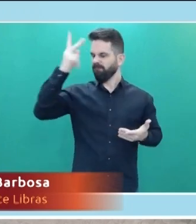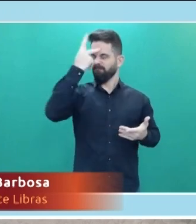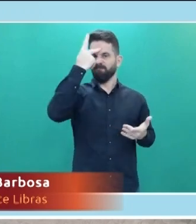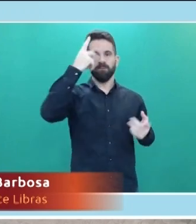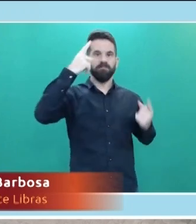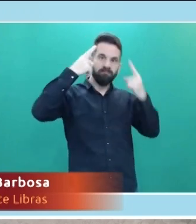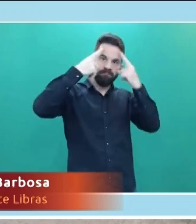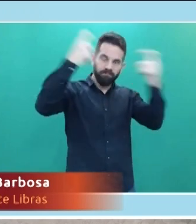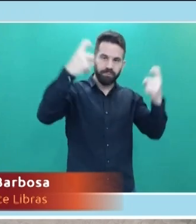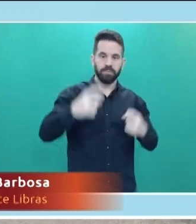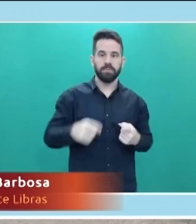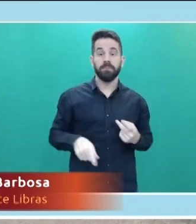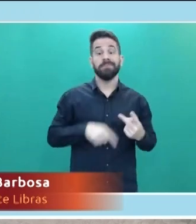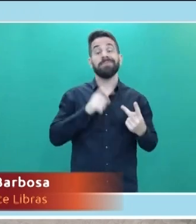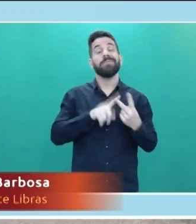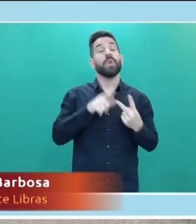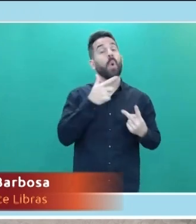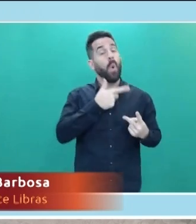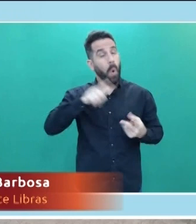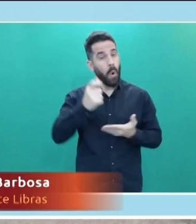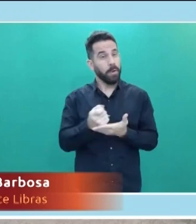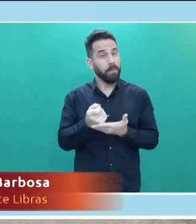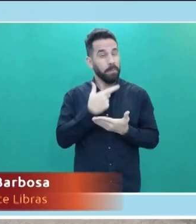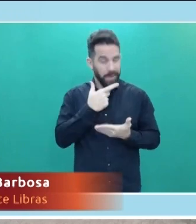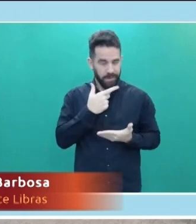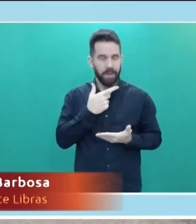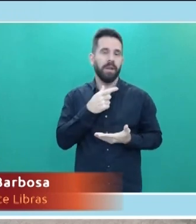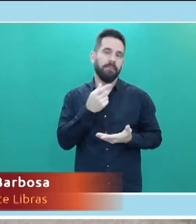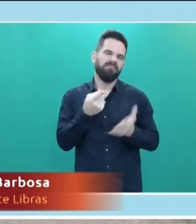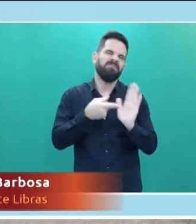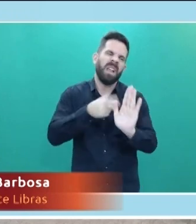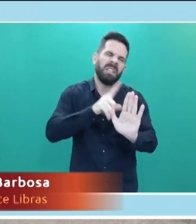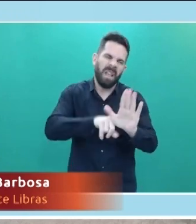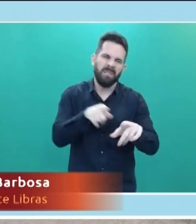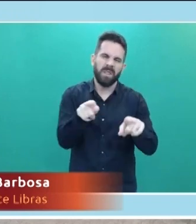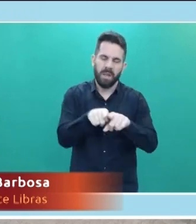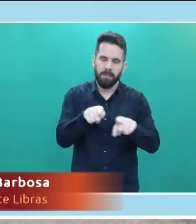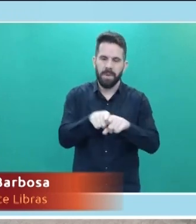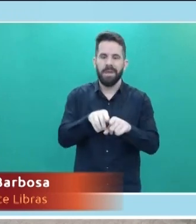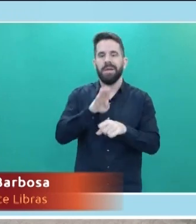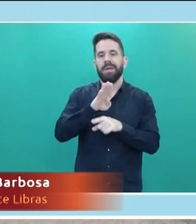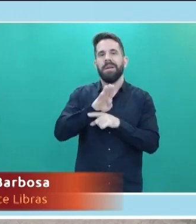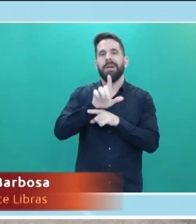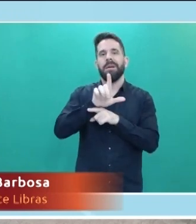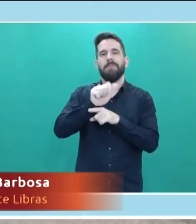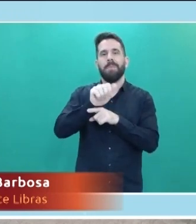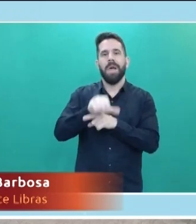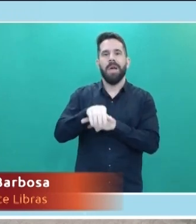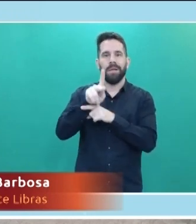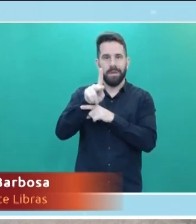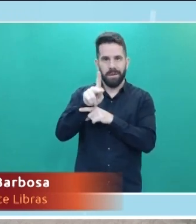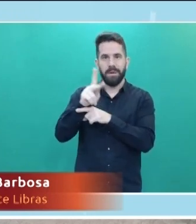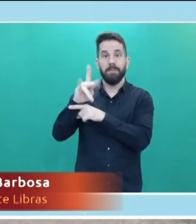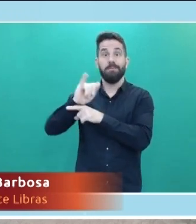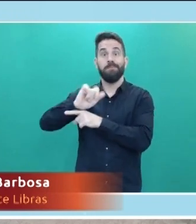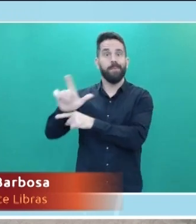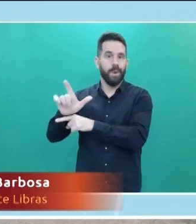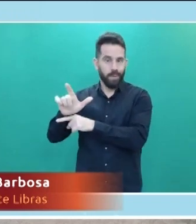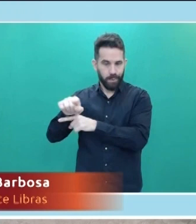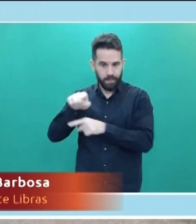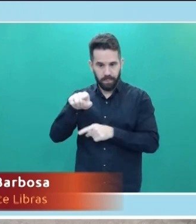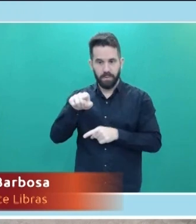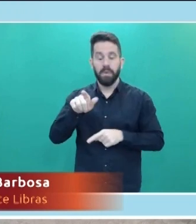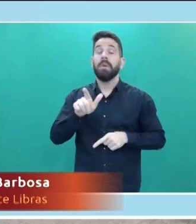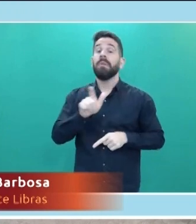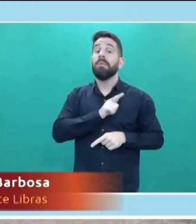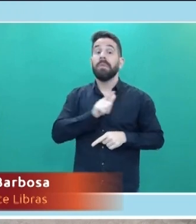pílula que é chamada Black Pill, né, que seria uma pílula extremamente nihilista, que é quase uma misantropia extrema, né, onde se rejeita